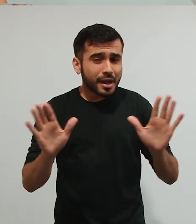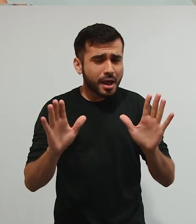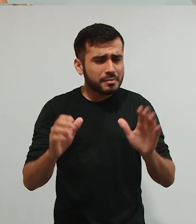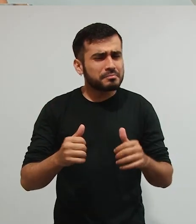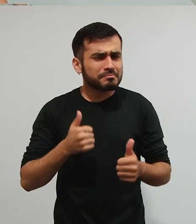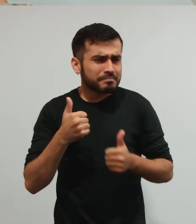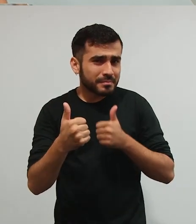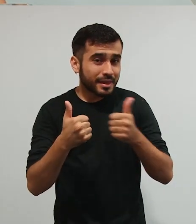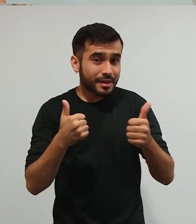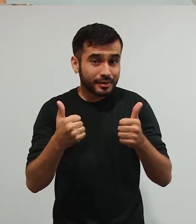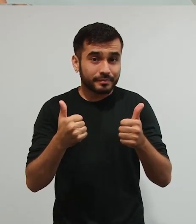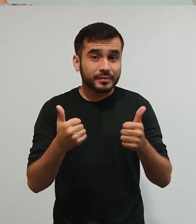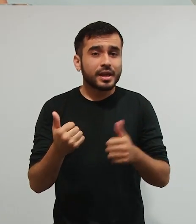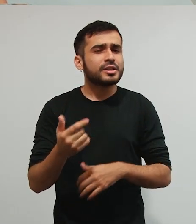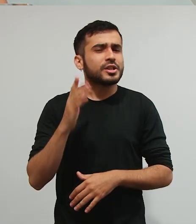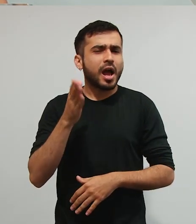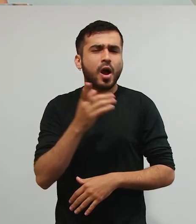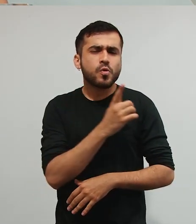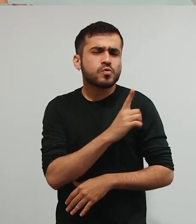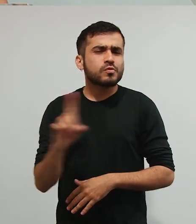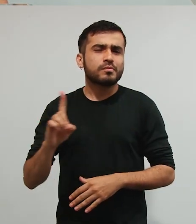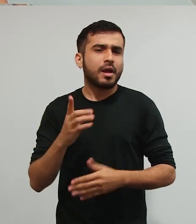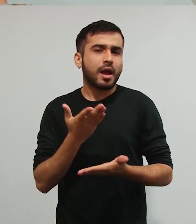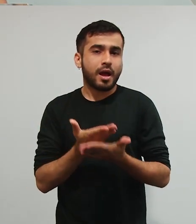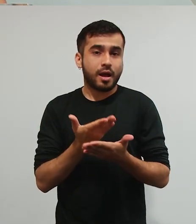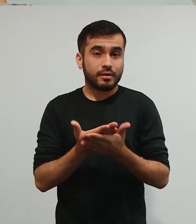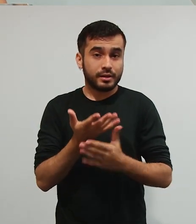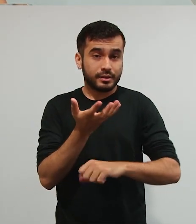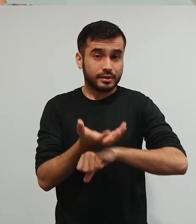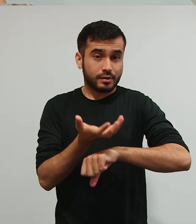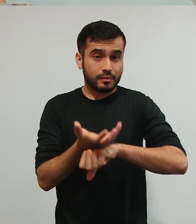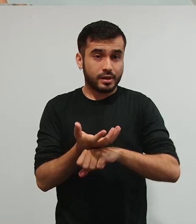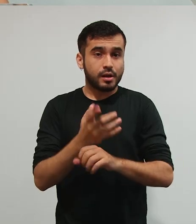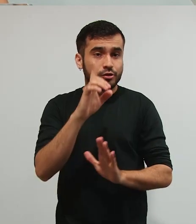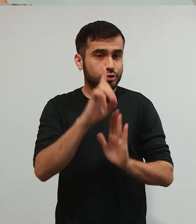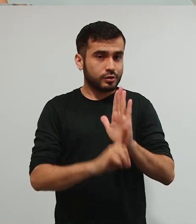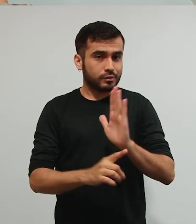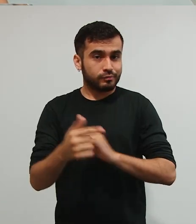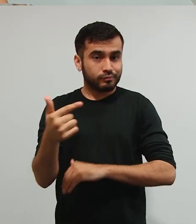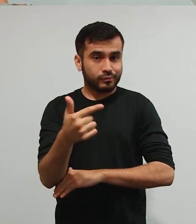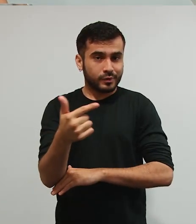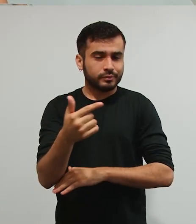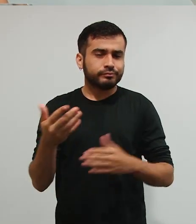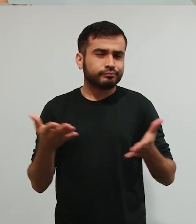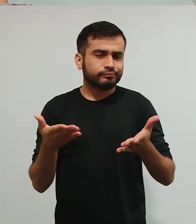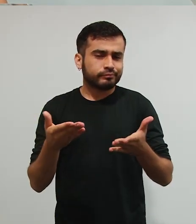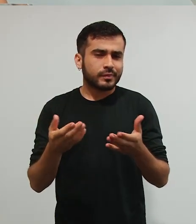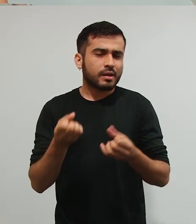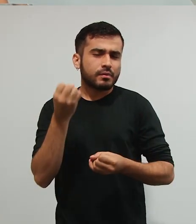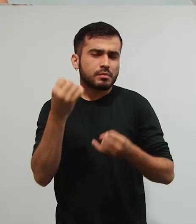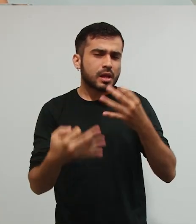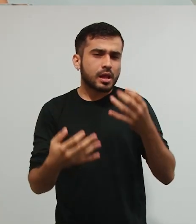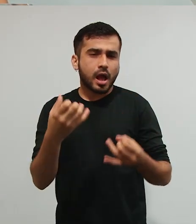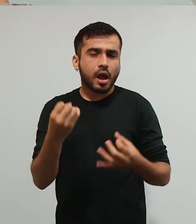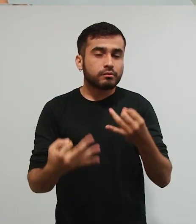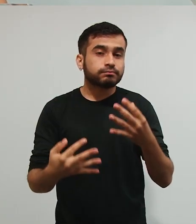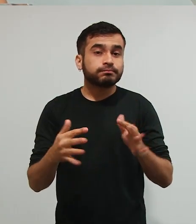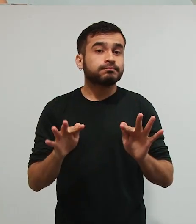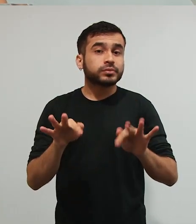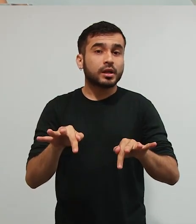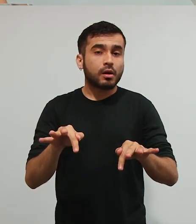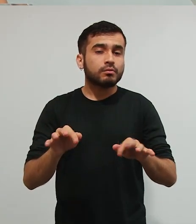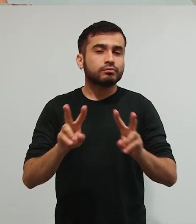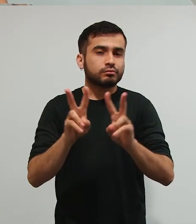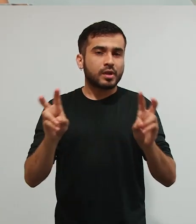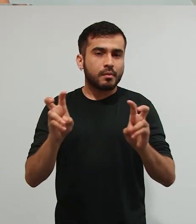Olá, tudo bem? Essa é a nossa última aula da disciplina Direito 2. E agora a gente vai fazer as considerações finais sobre o